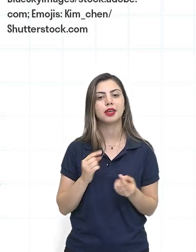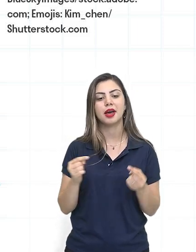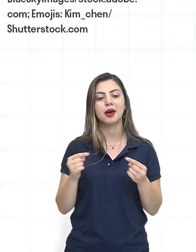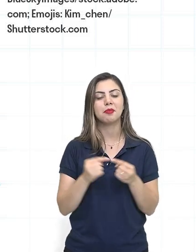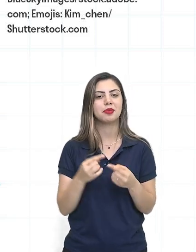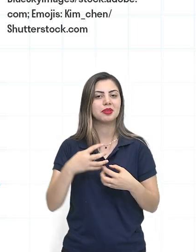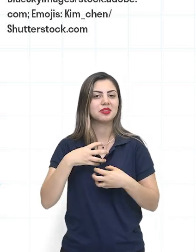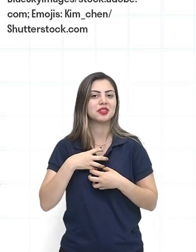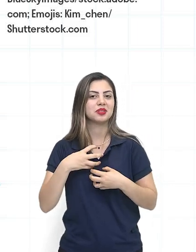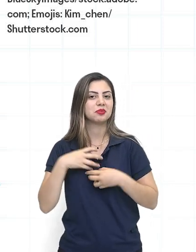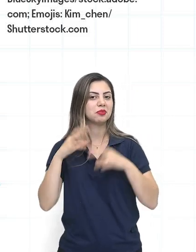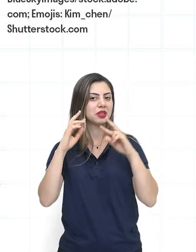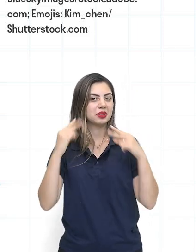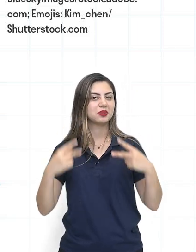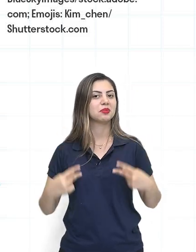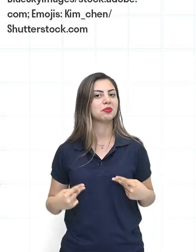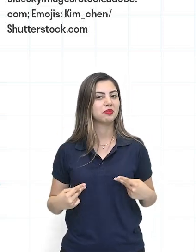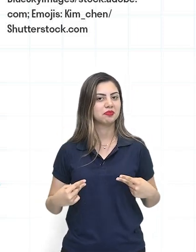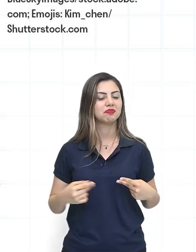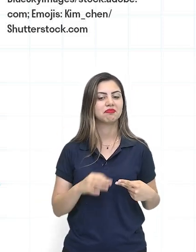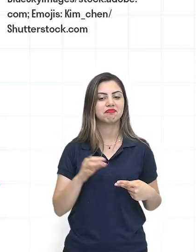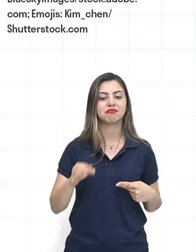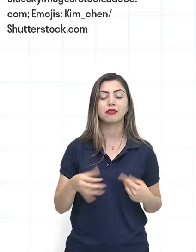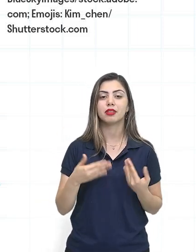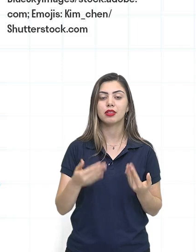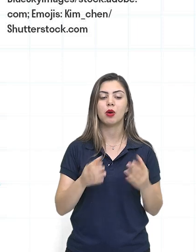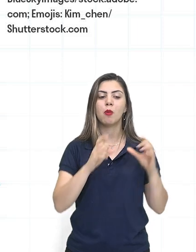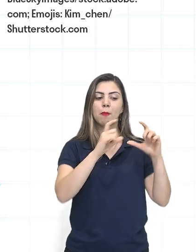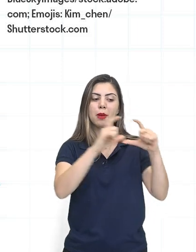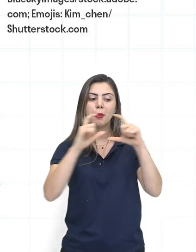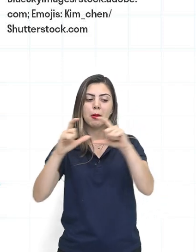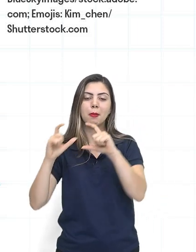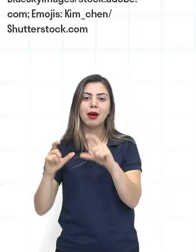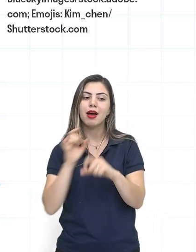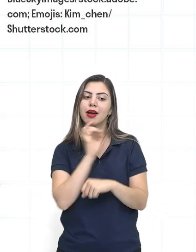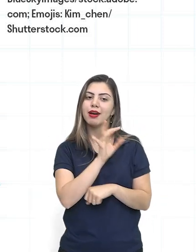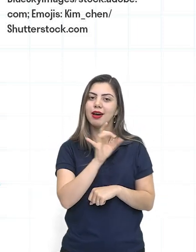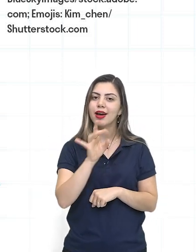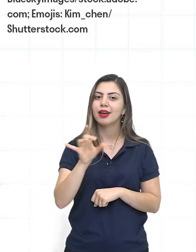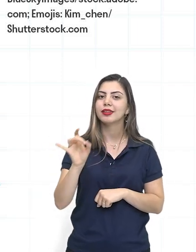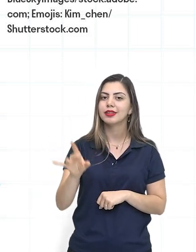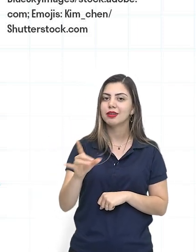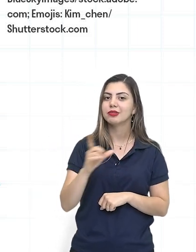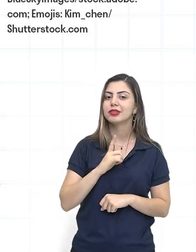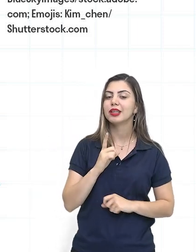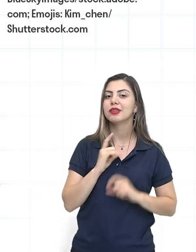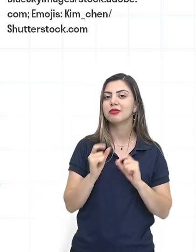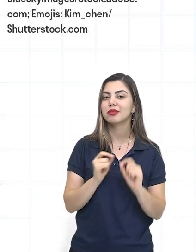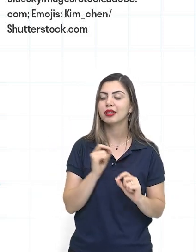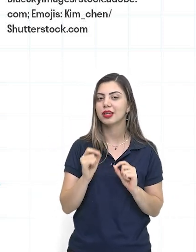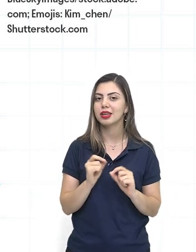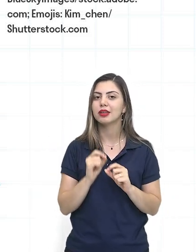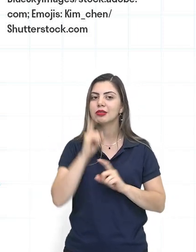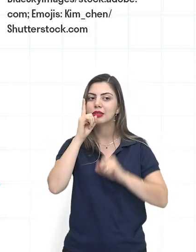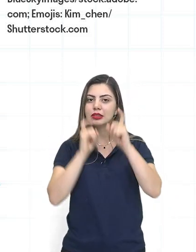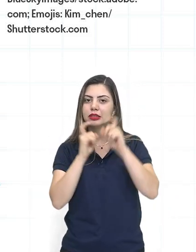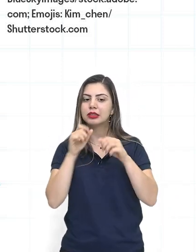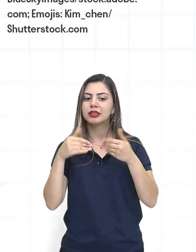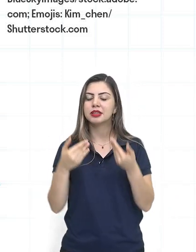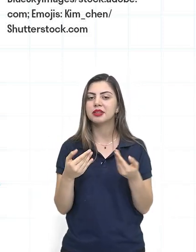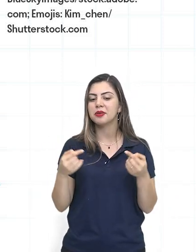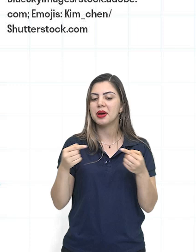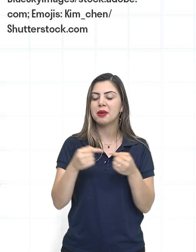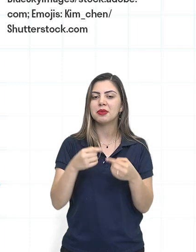nossas emoções, né? Cada um desses elementos, desses desenhinhos, eles representam um